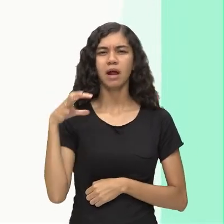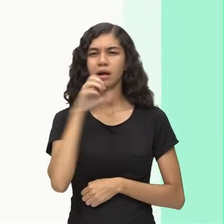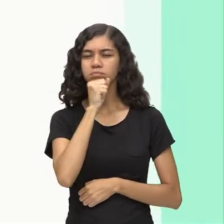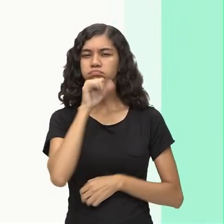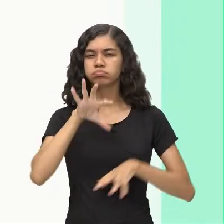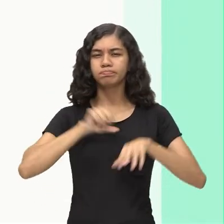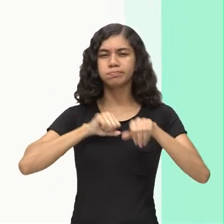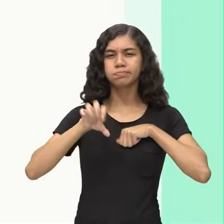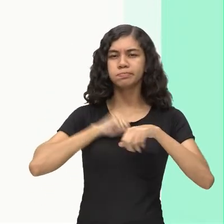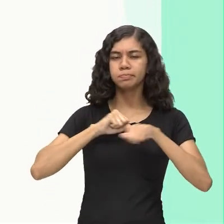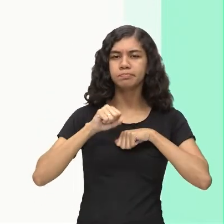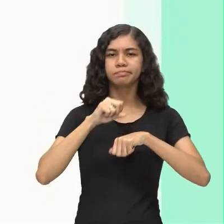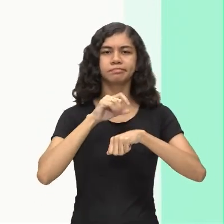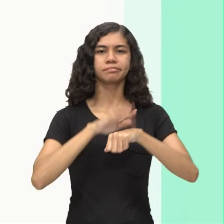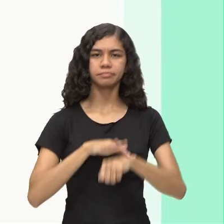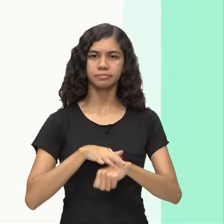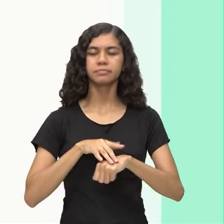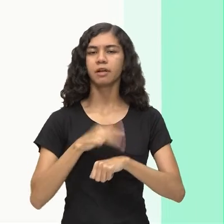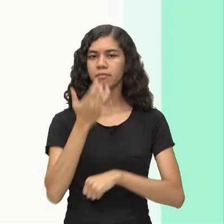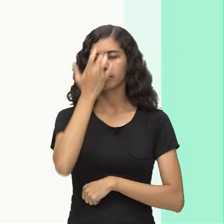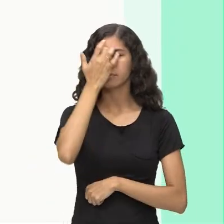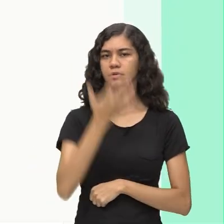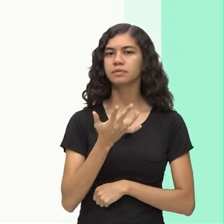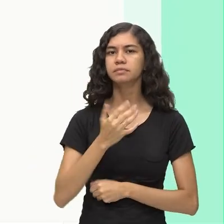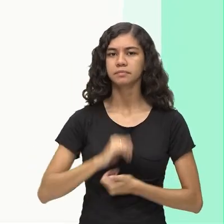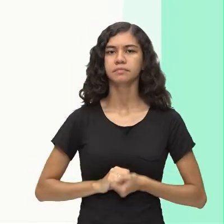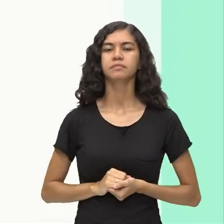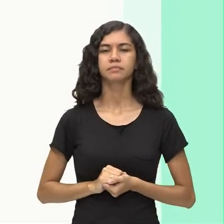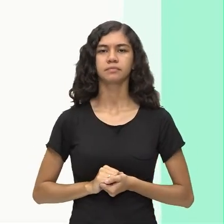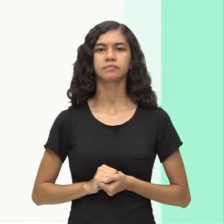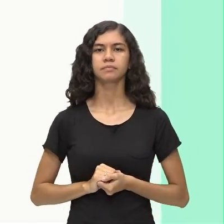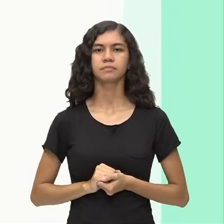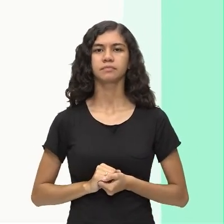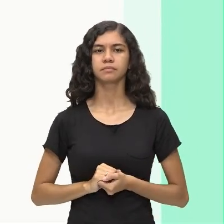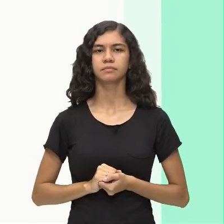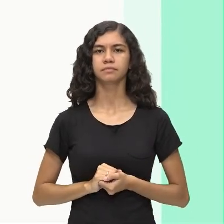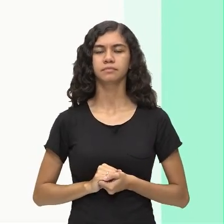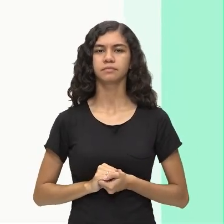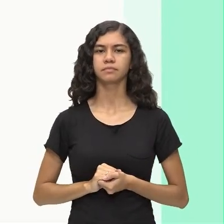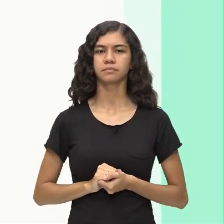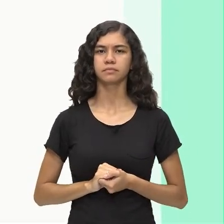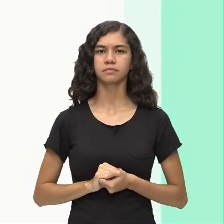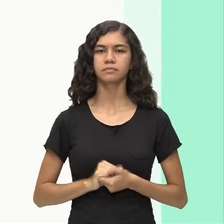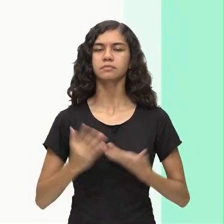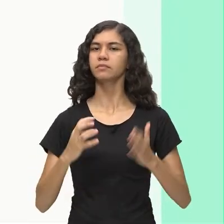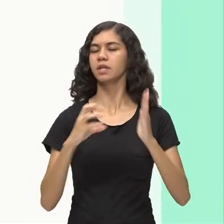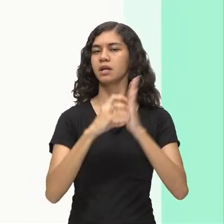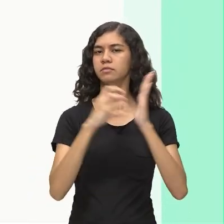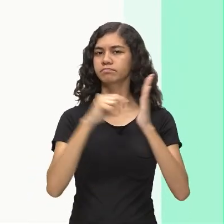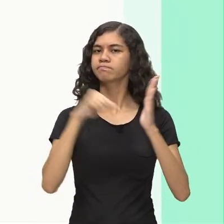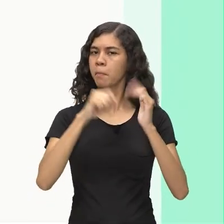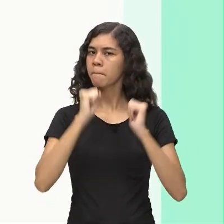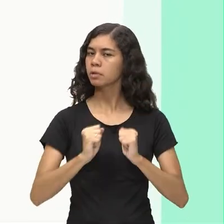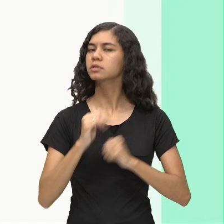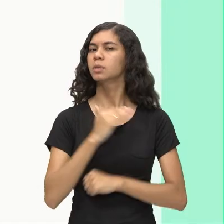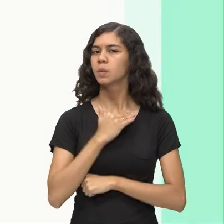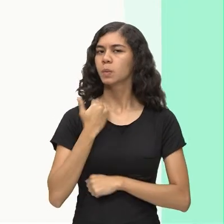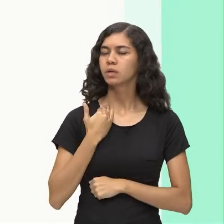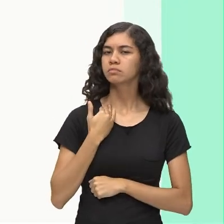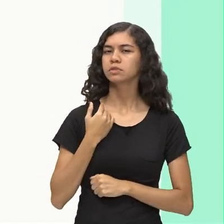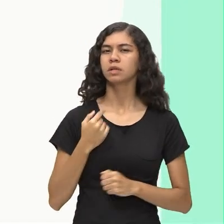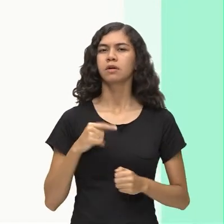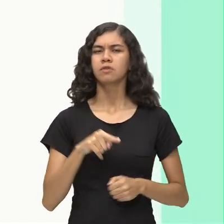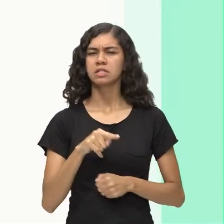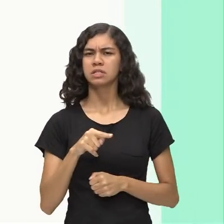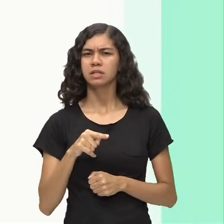suas células de defesa, então ela fica ali muito doente, tá? Então lembrando que a AIDS pode levar à morte. Então, para não